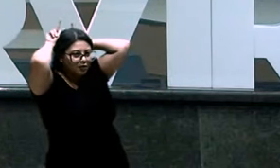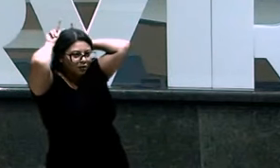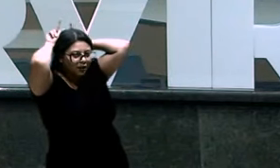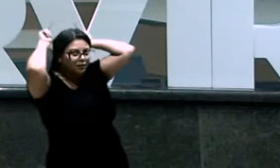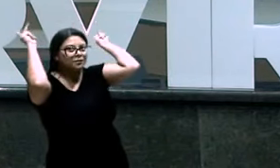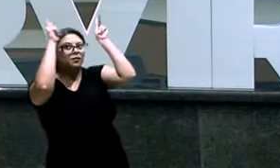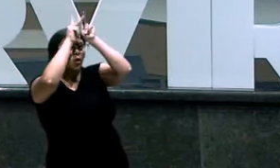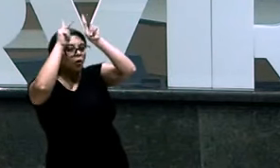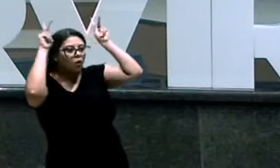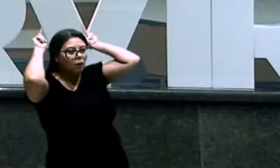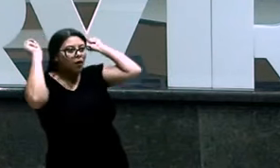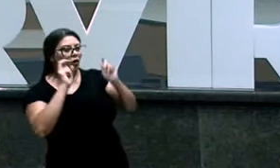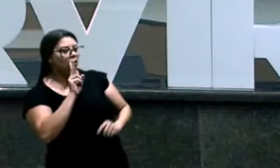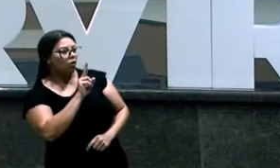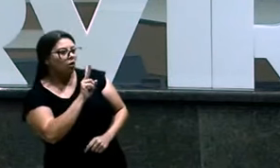Prenderam João.